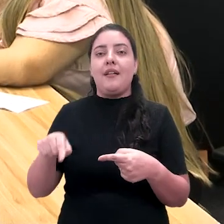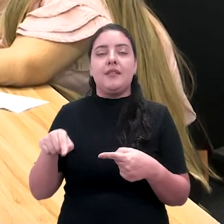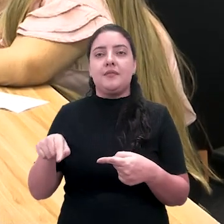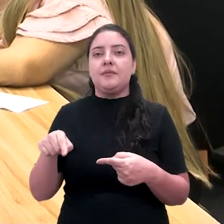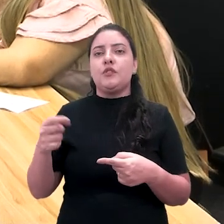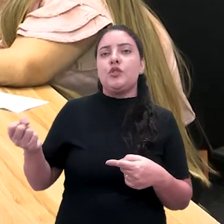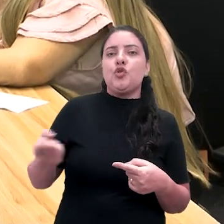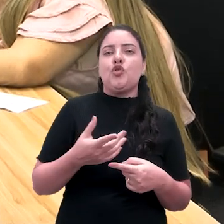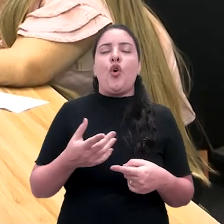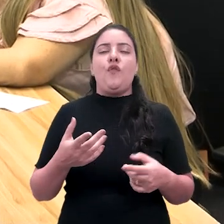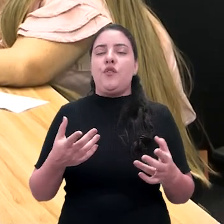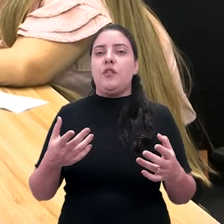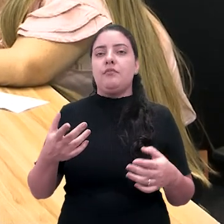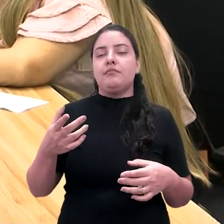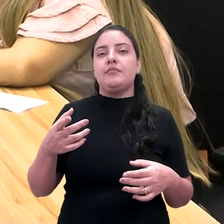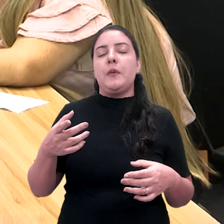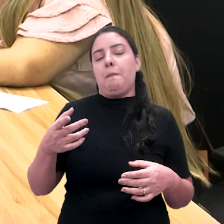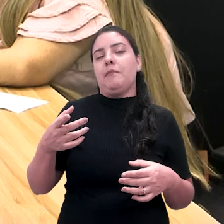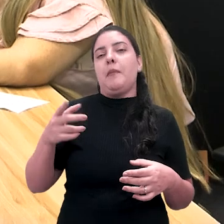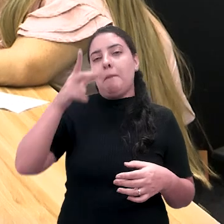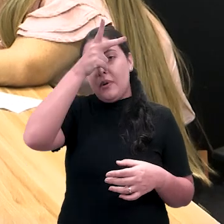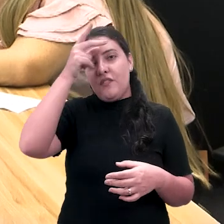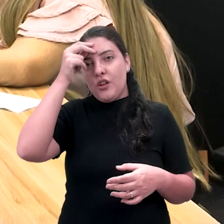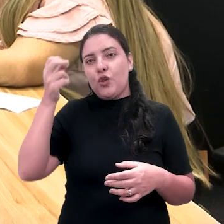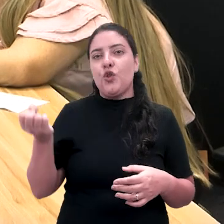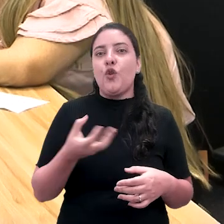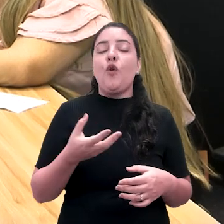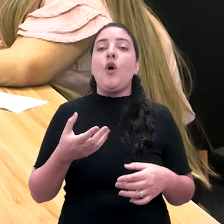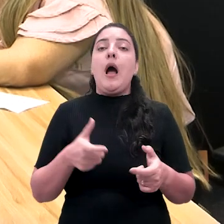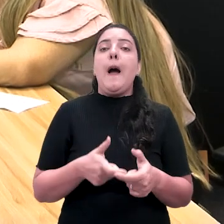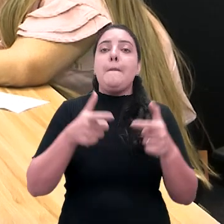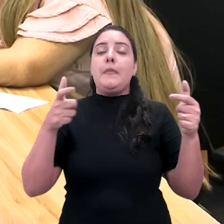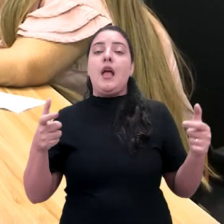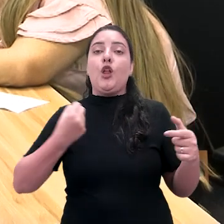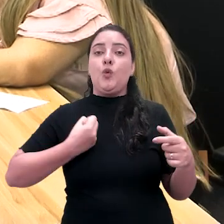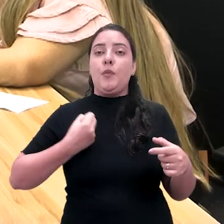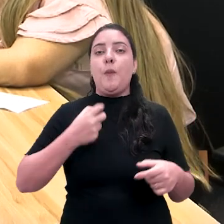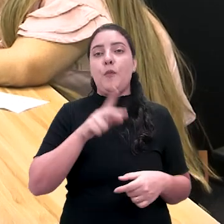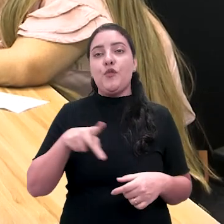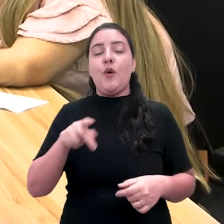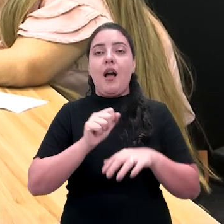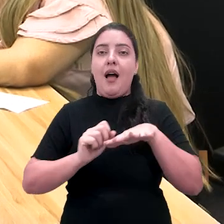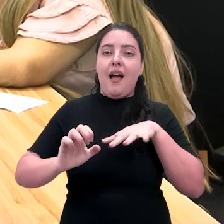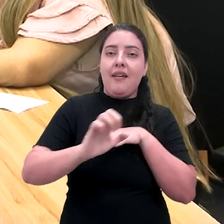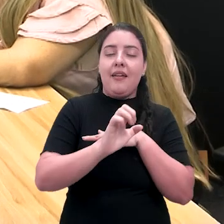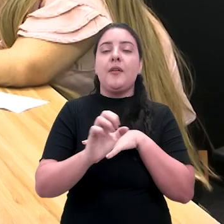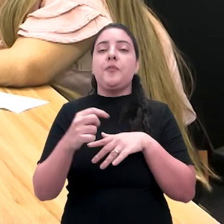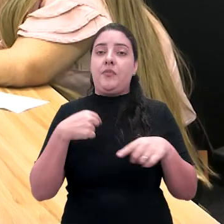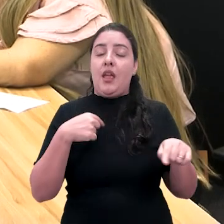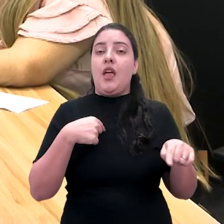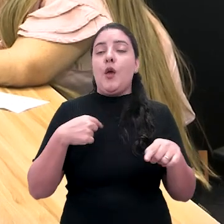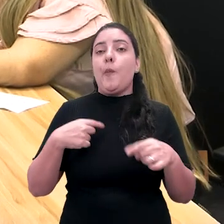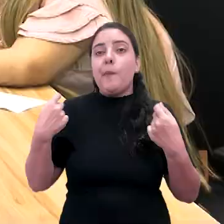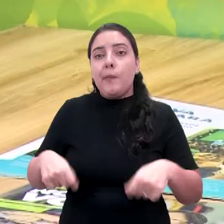dessa nova gestão que entrou, né? De ampliar o número de professores do AE. Sim. Porque ao mesmo passo que eu sou uma professora que